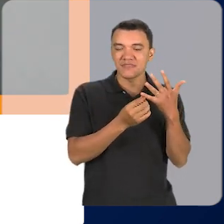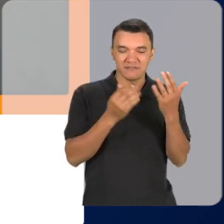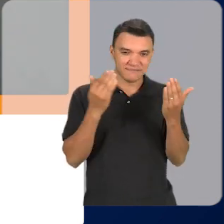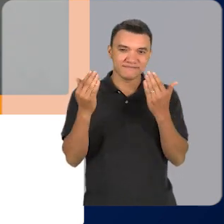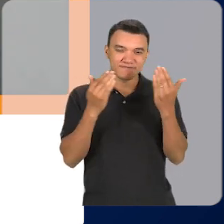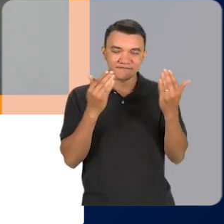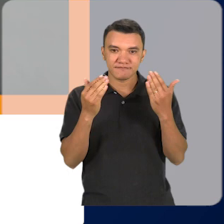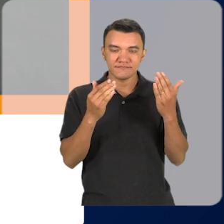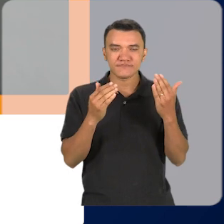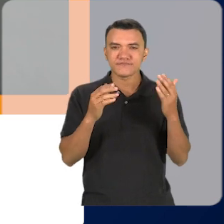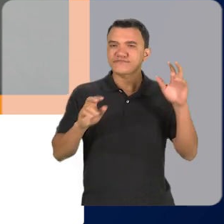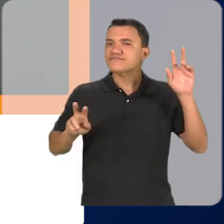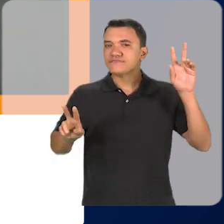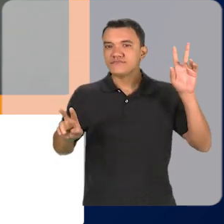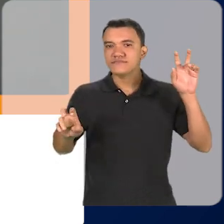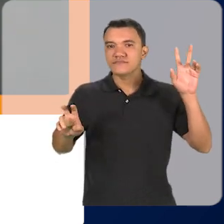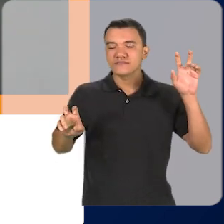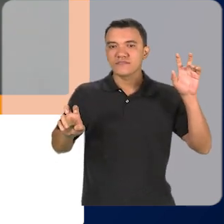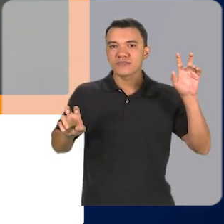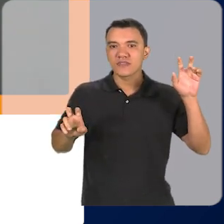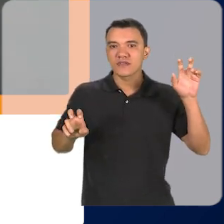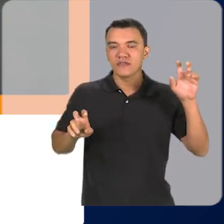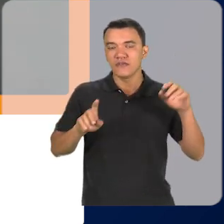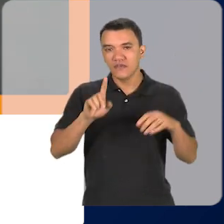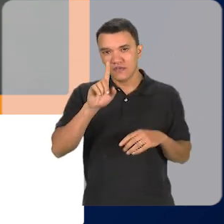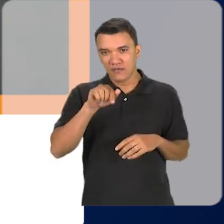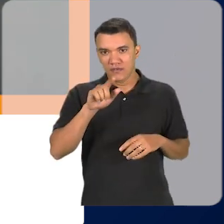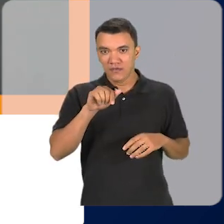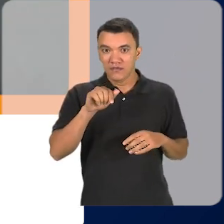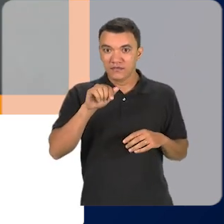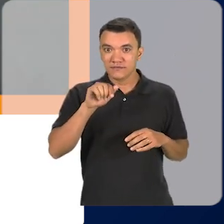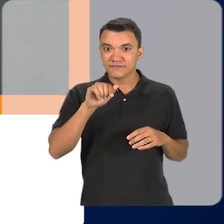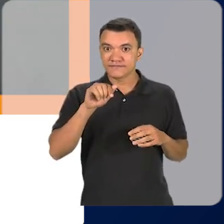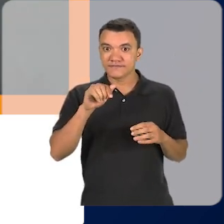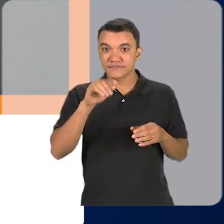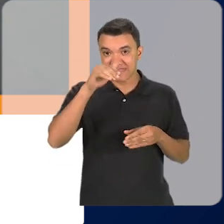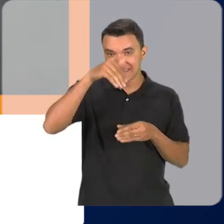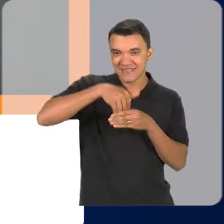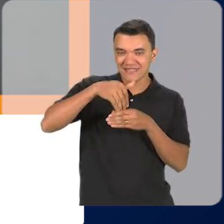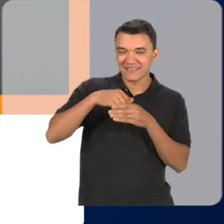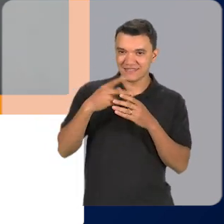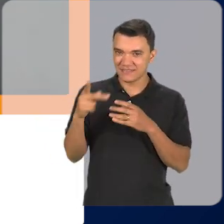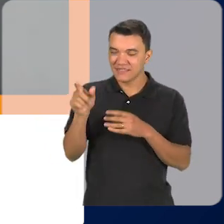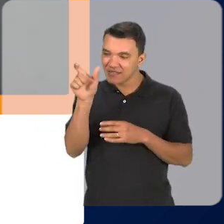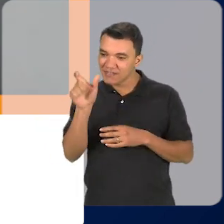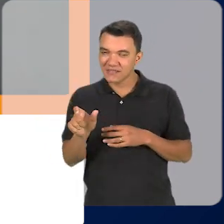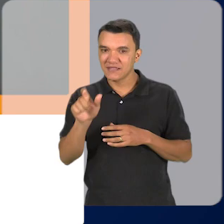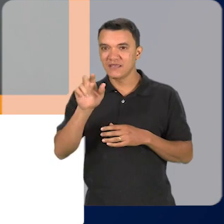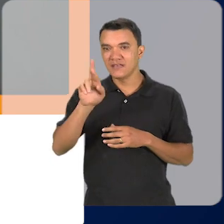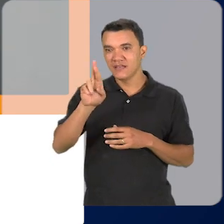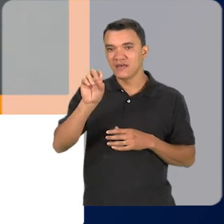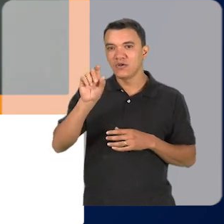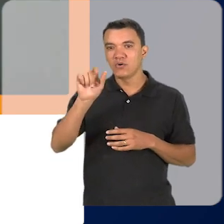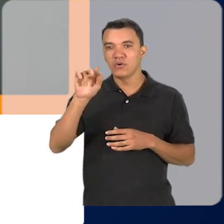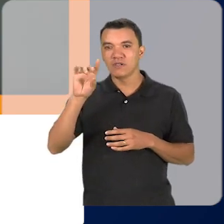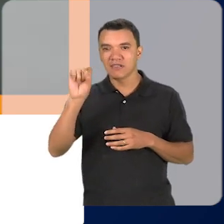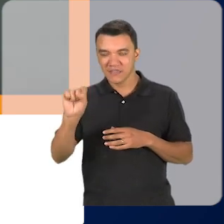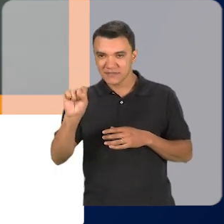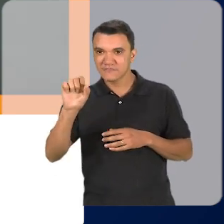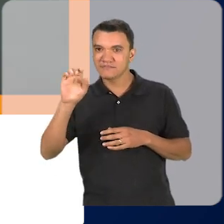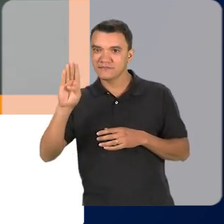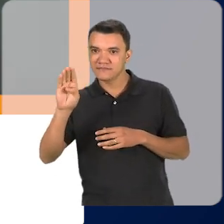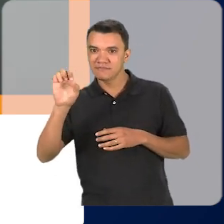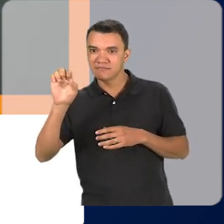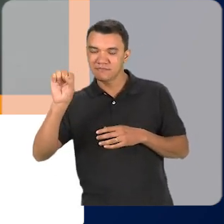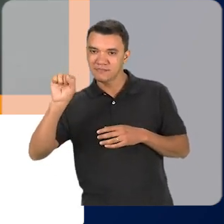citação está dentro de uma das obras de Roland Barthes. Então, ele coloca isso, mas, ao mesmo